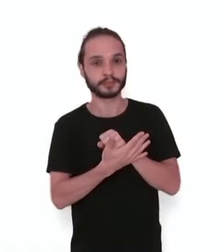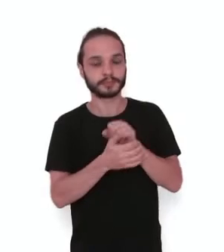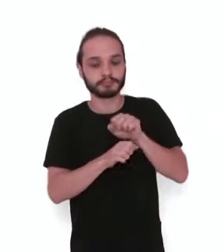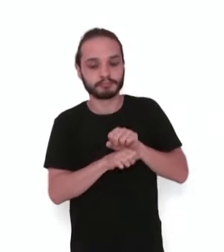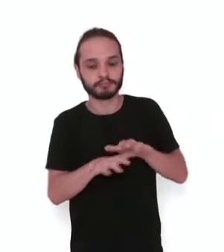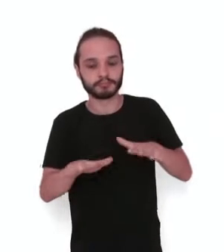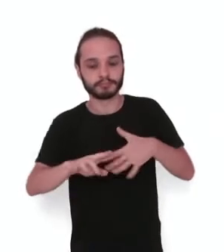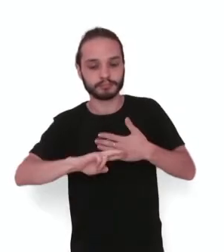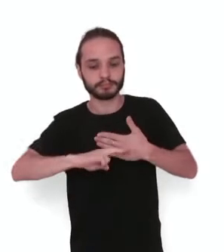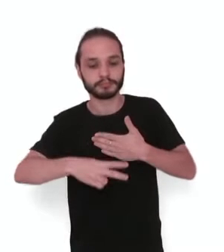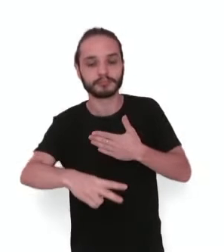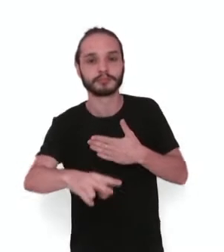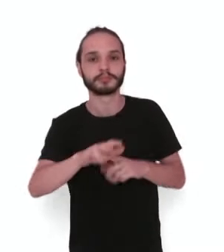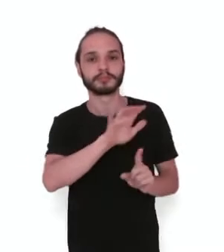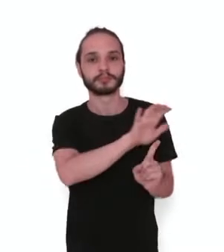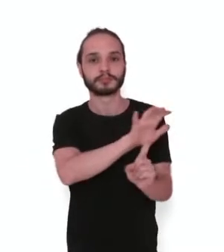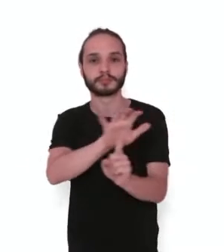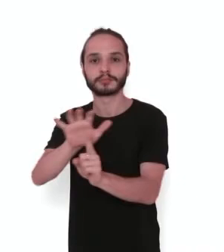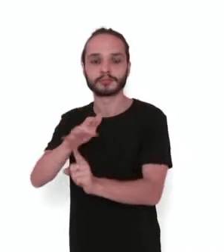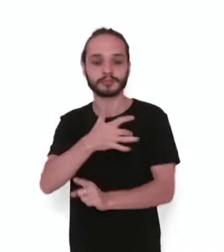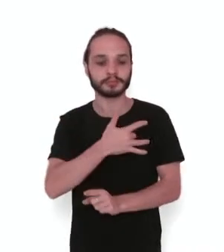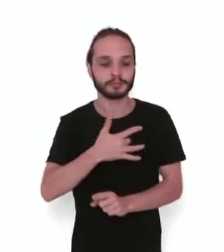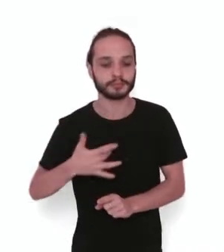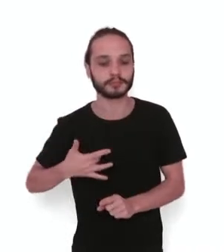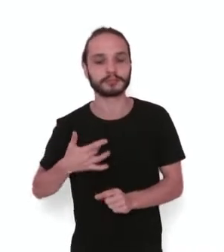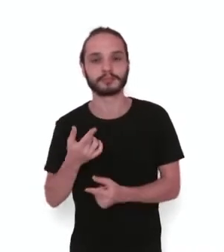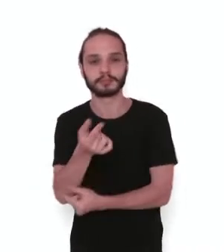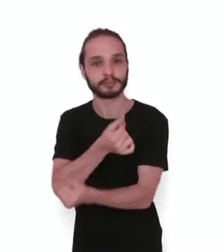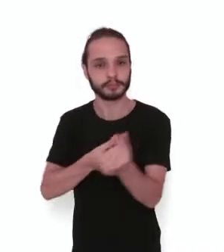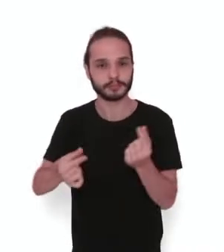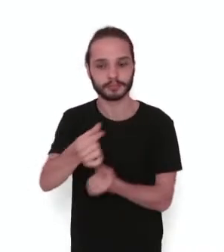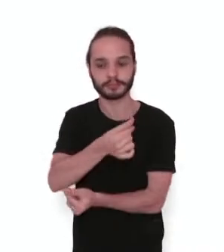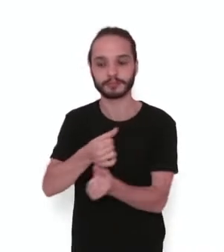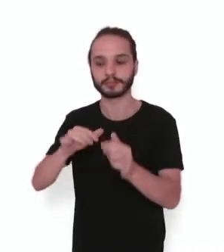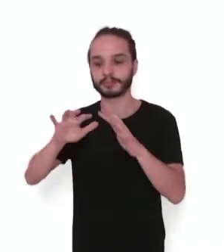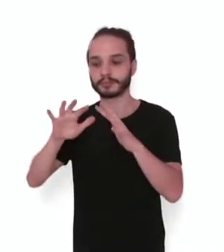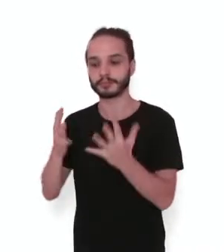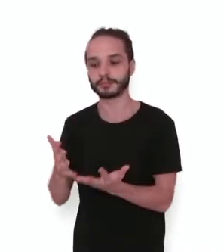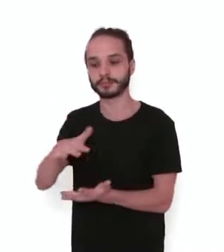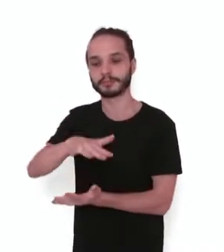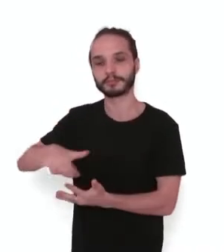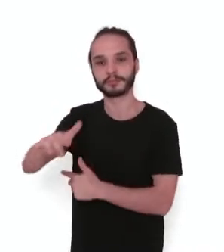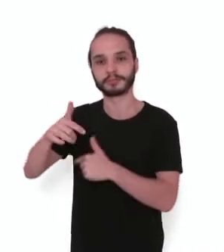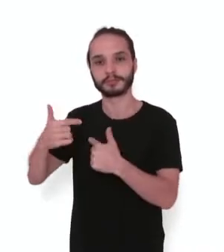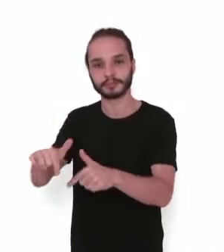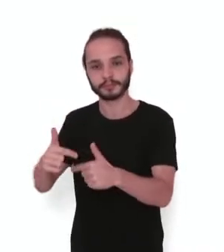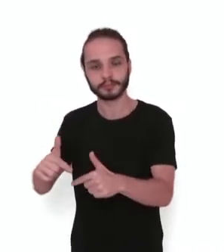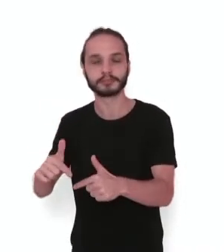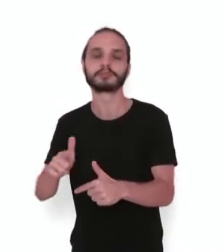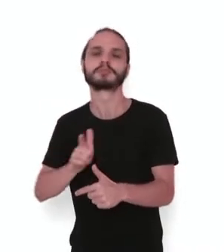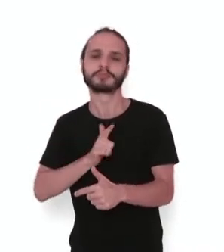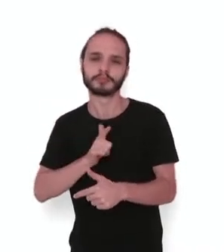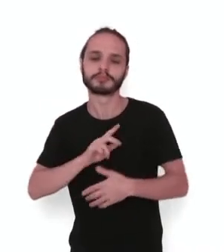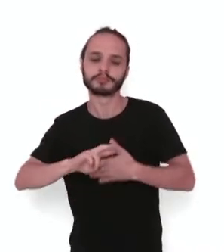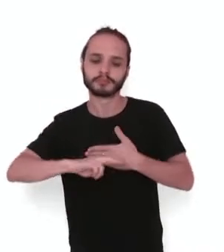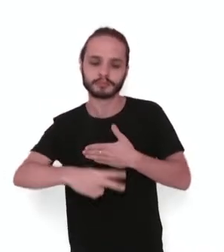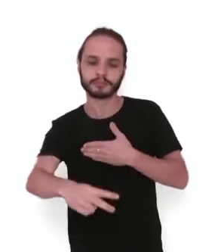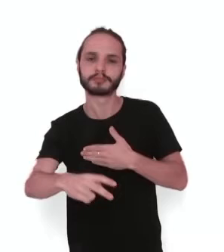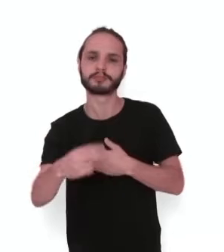sobre a saúde, a economia e o mundo do trabalho acarretam graves consequências para a sociedade.